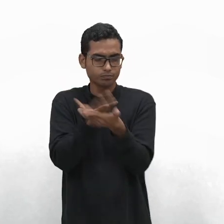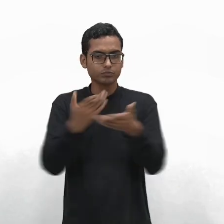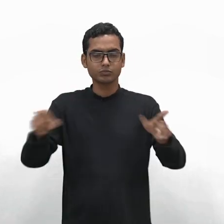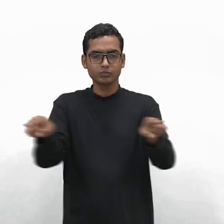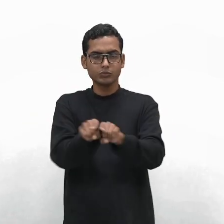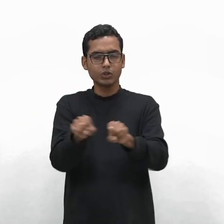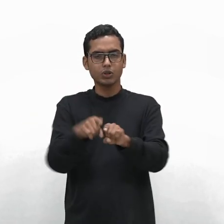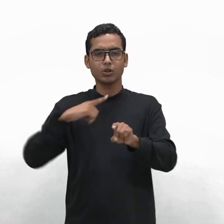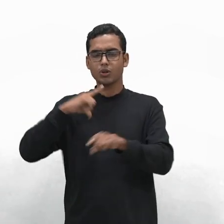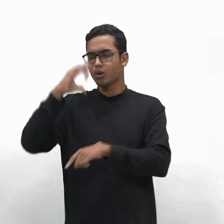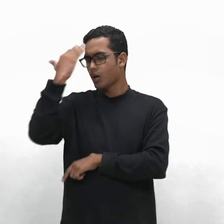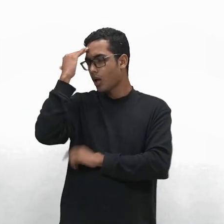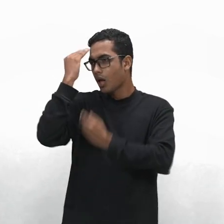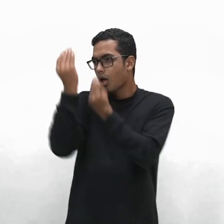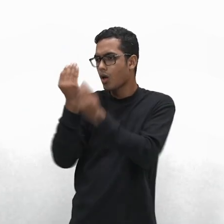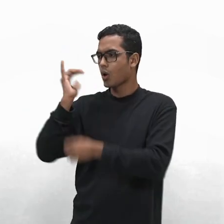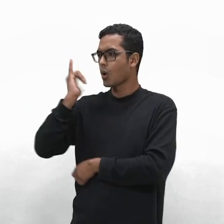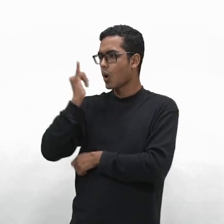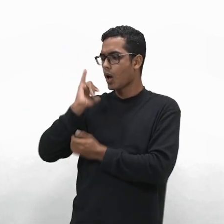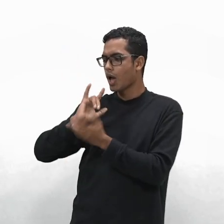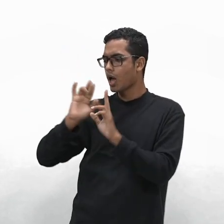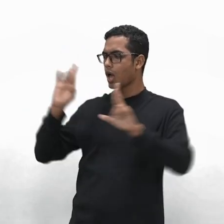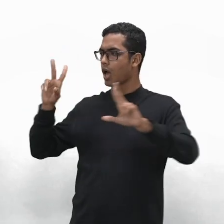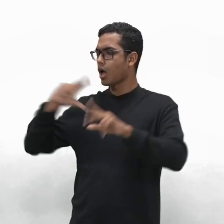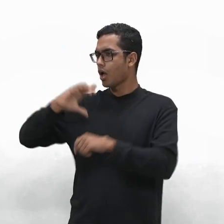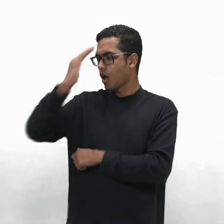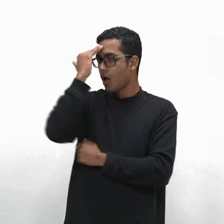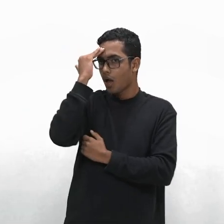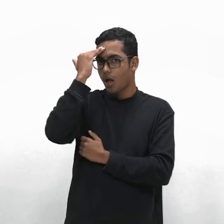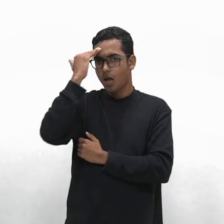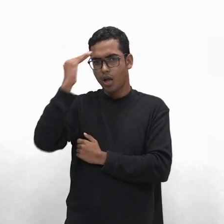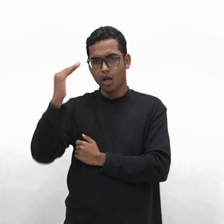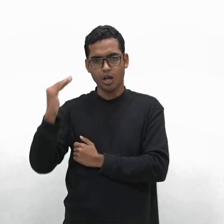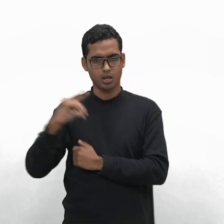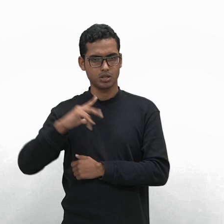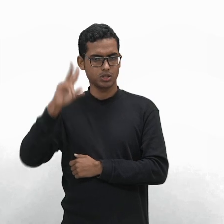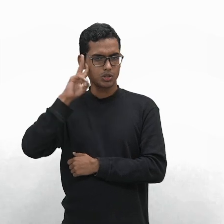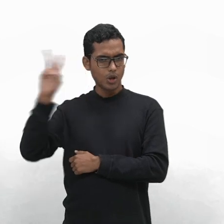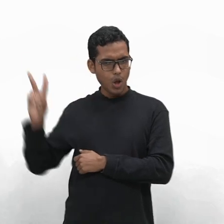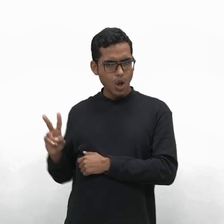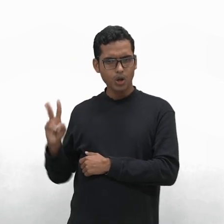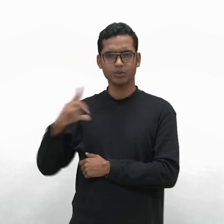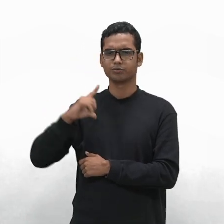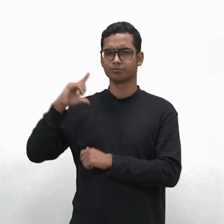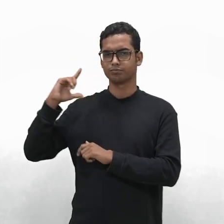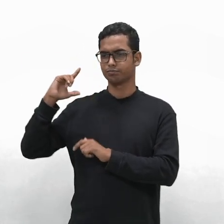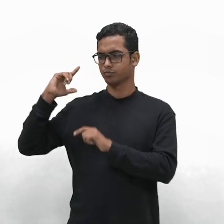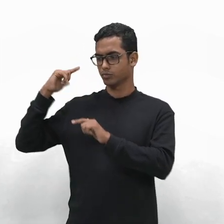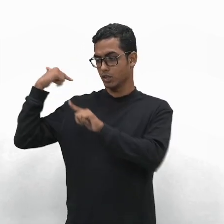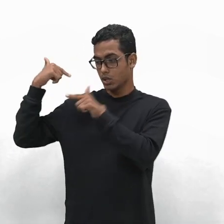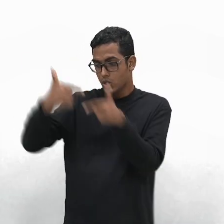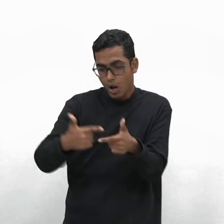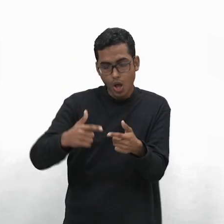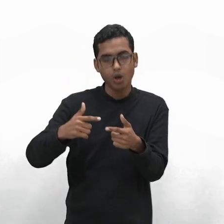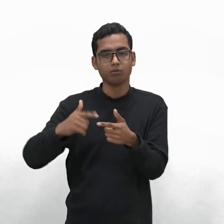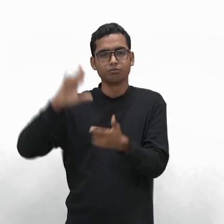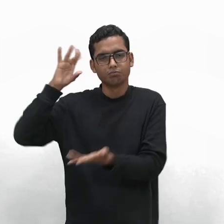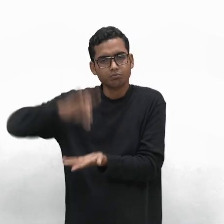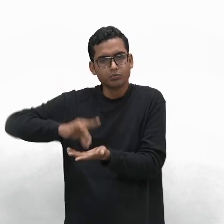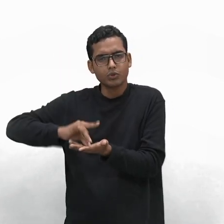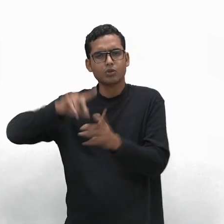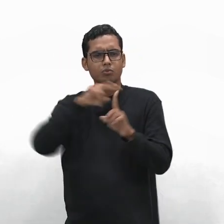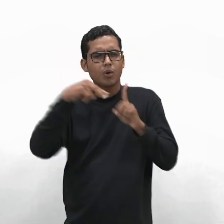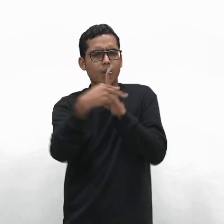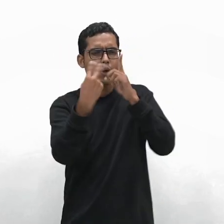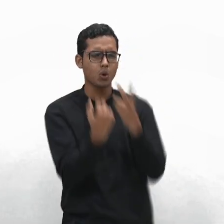Essa reinterpretação de narrativa é recortar histórias tradicionais ou clássicas a partir de perspectivas